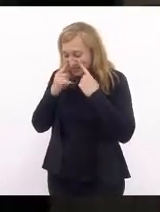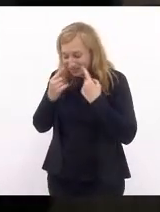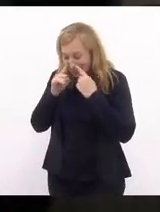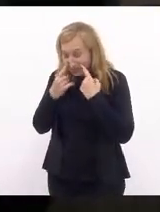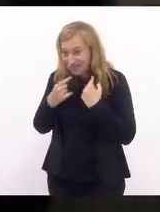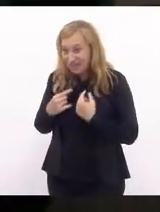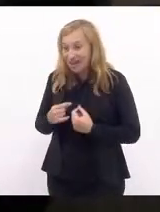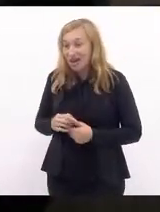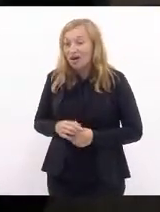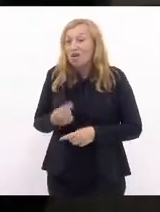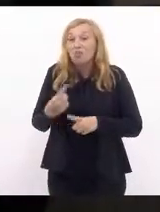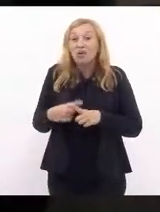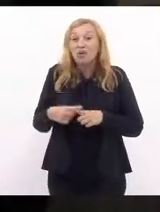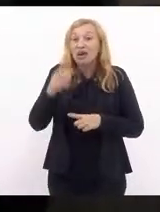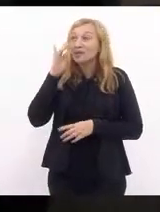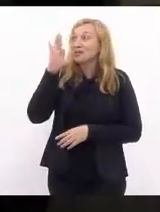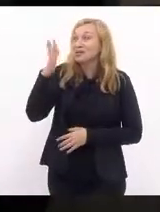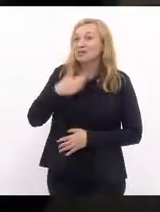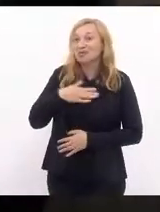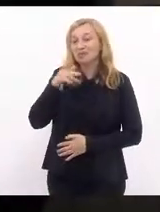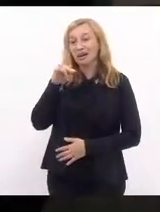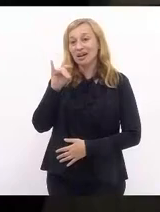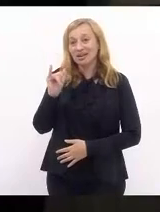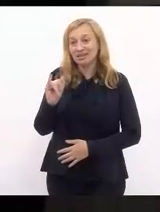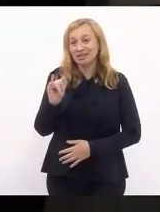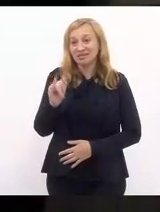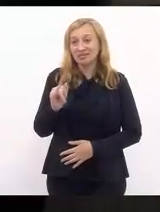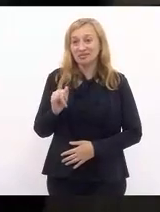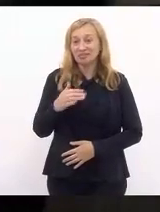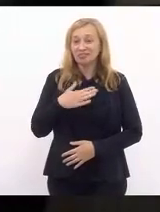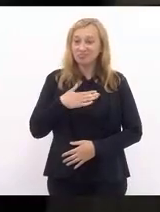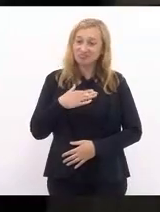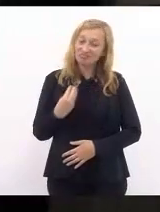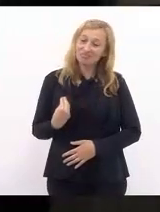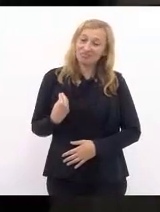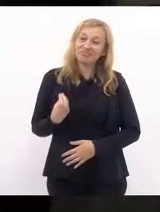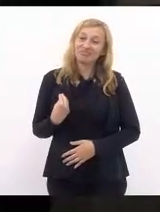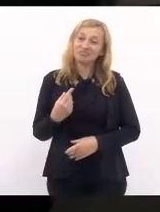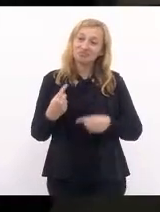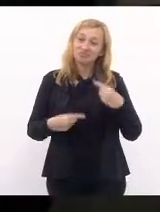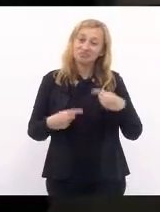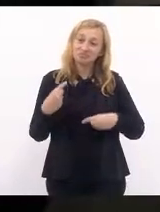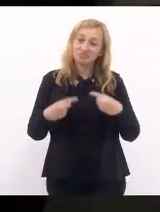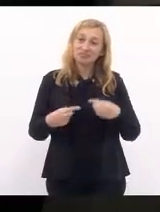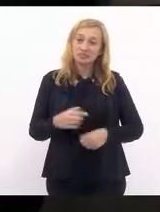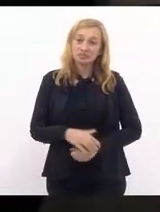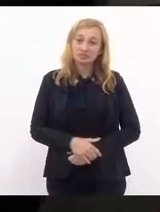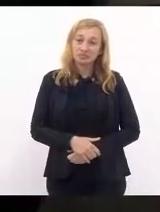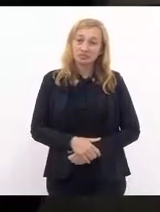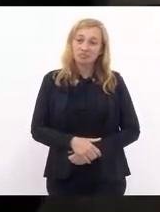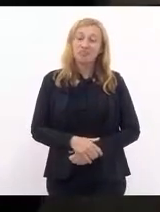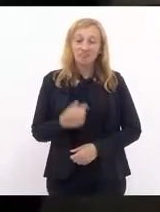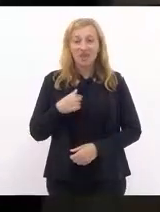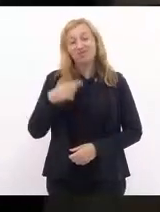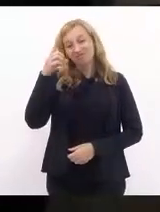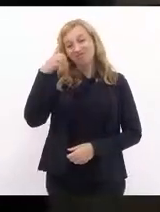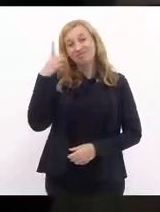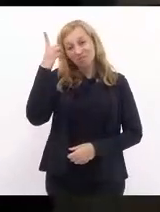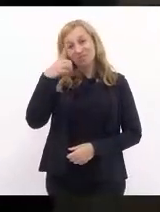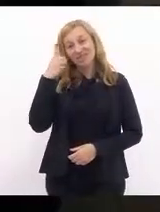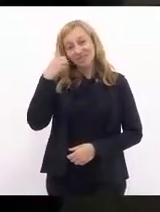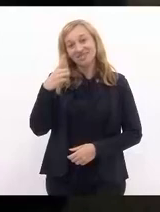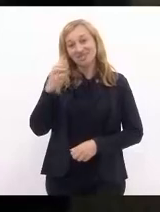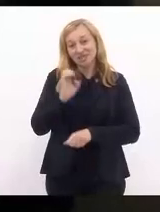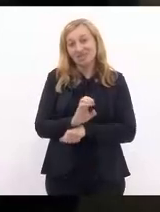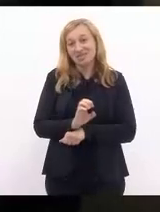chorava porque o sonho do meu pai dentro da minha trajetória política ela que eu virasse deputado